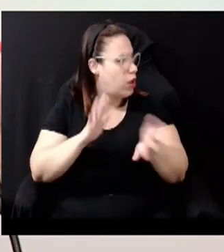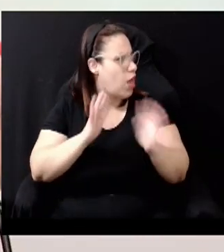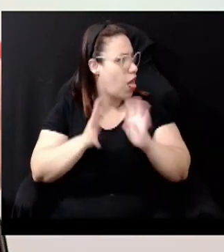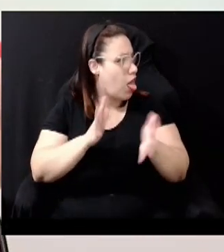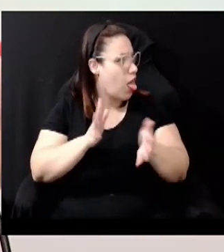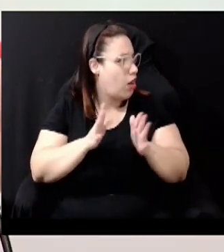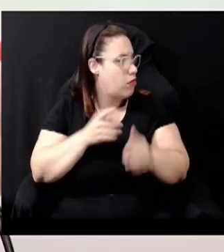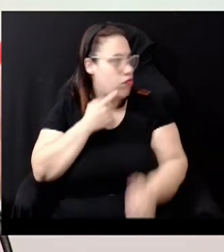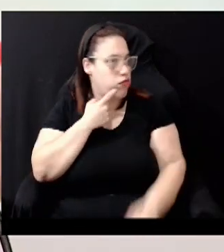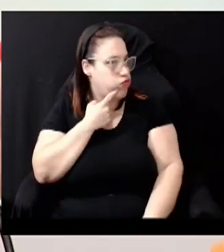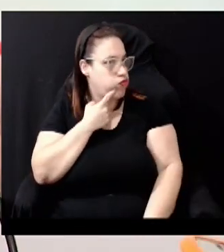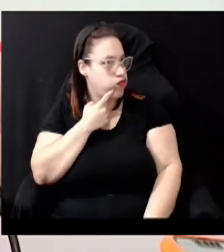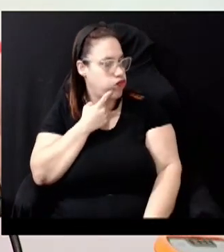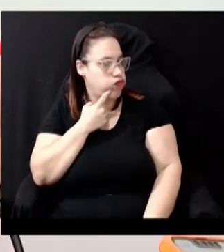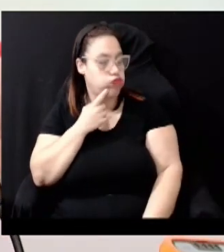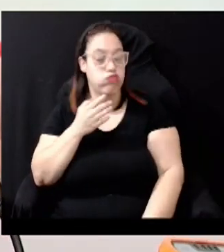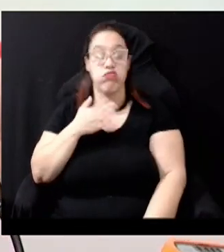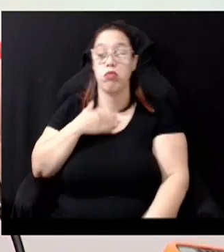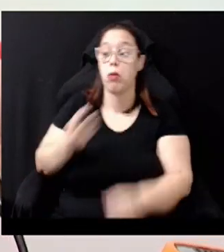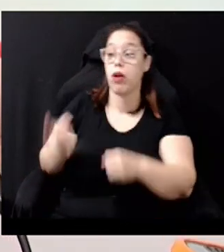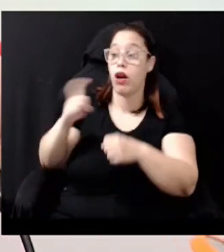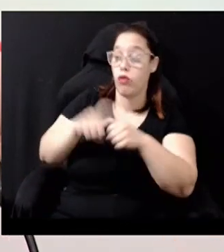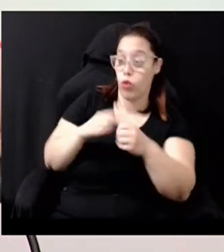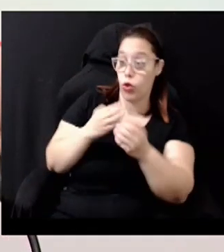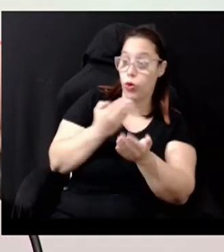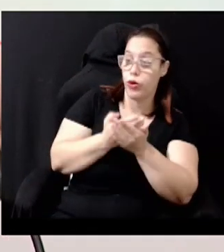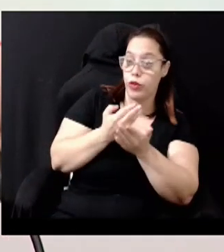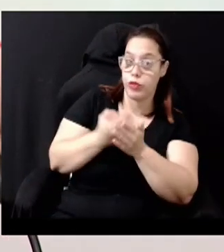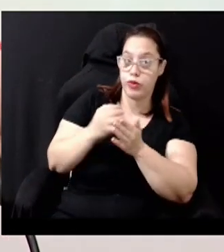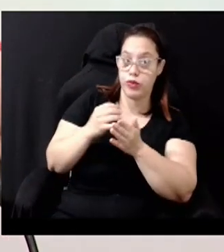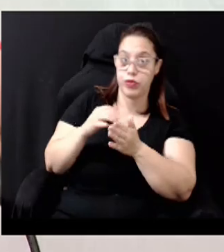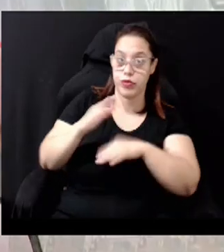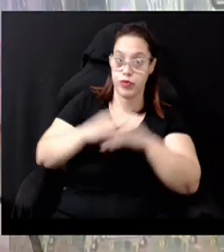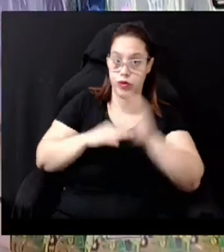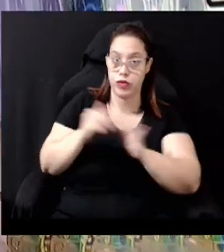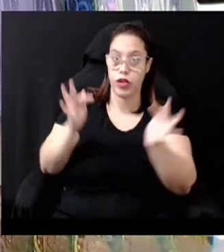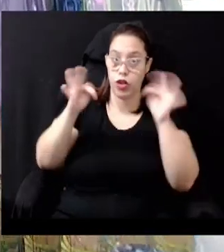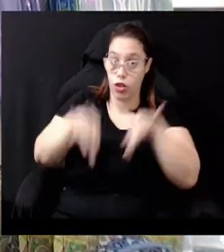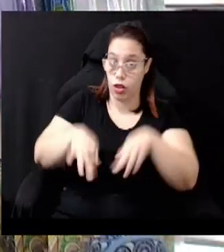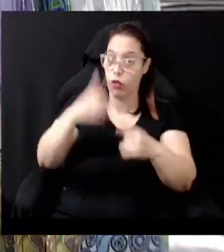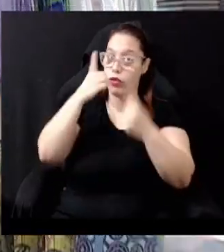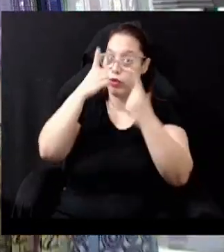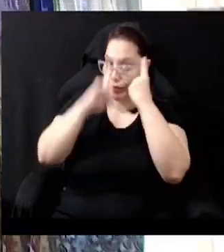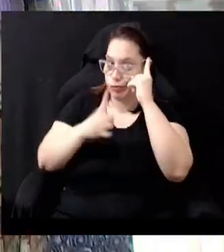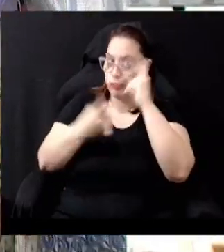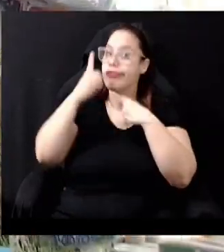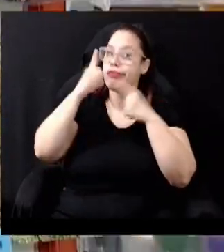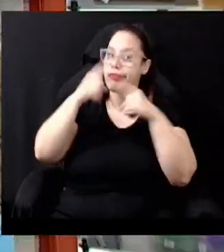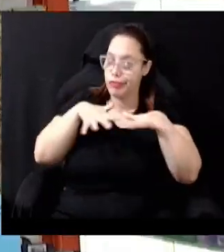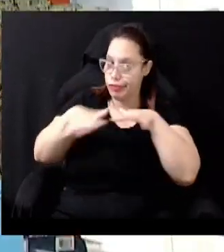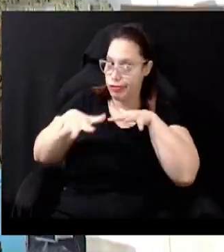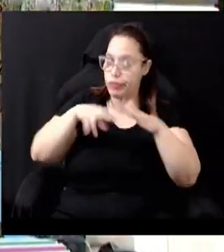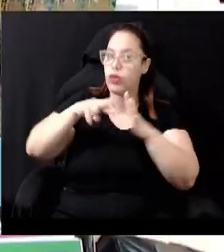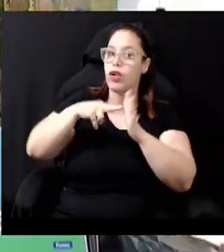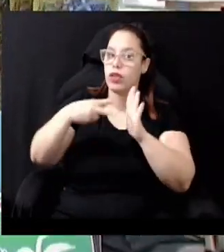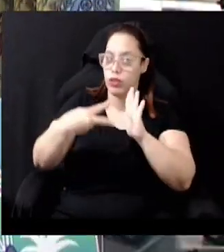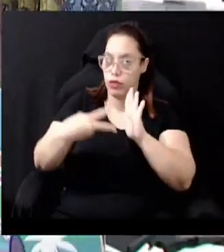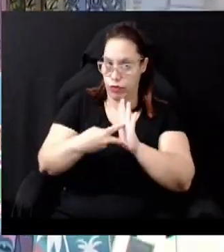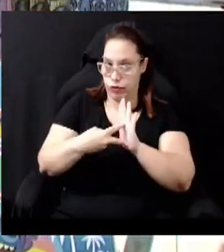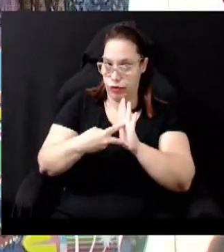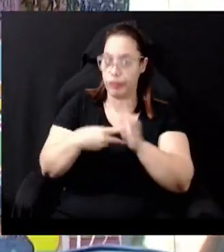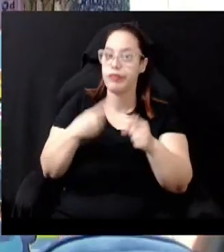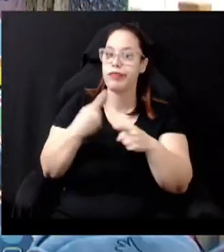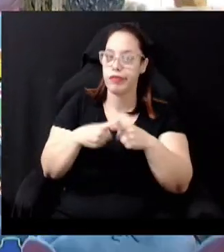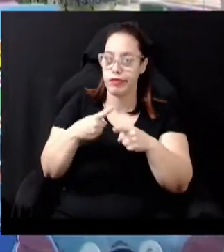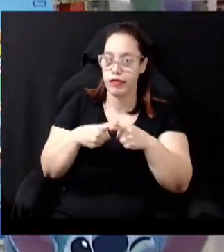isso? Então, para a volta às aulas e para material escolar, até o final de fevereiro, a gente ainda tem um movimento significativo, porque é o pessoal que às vezes